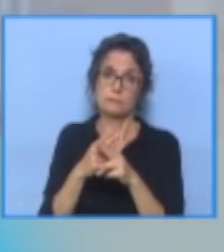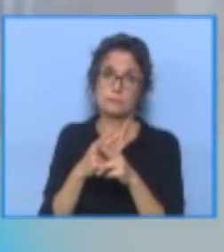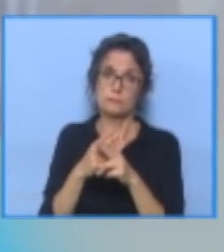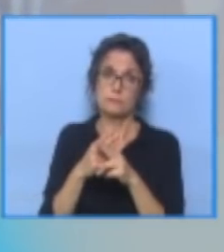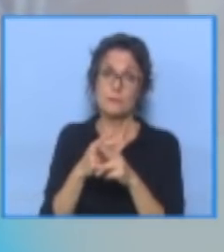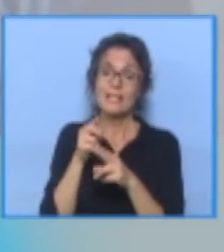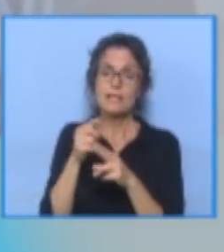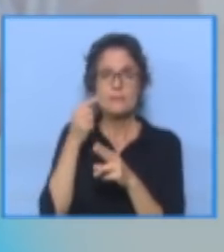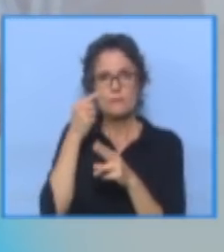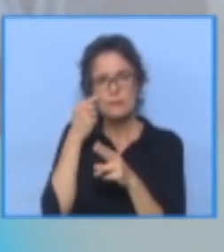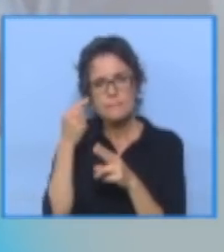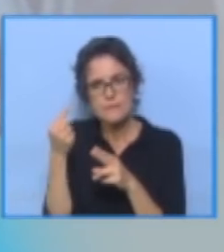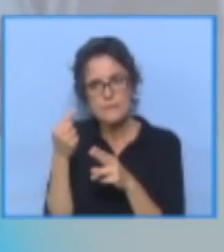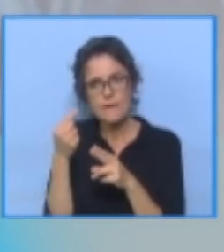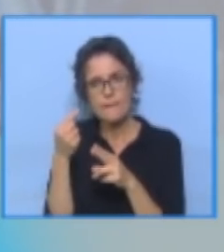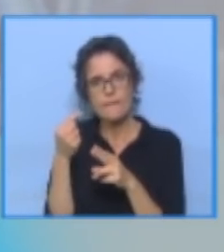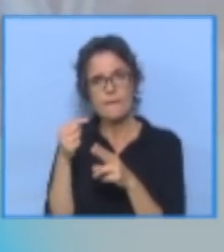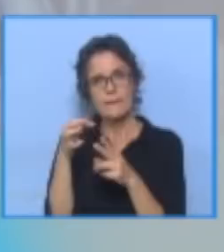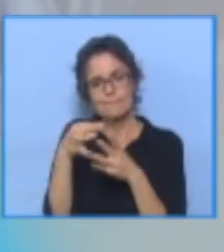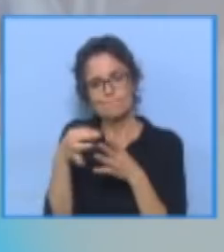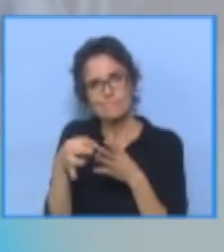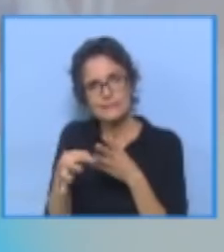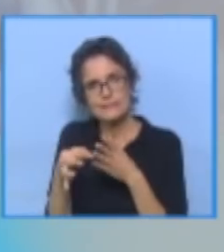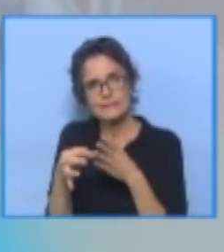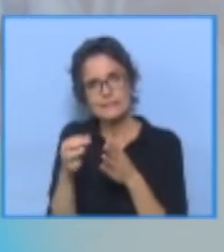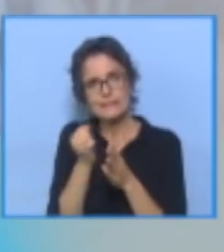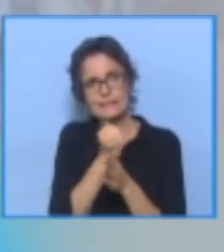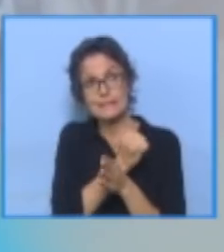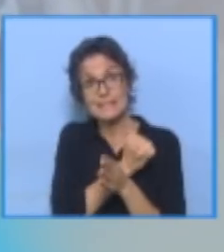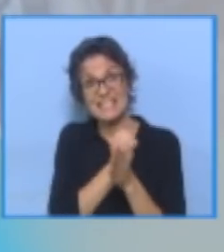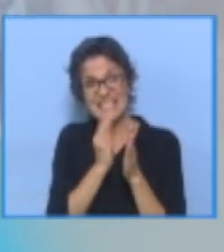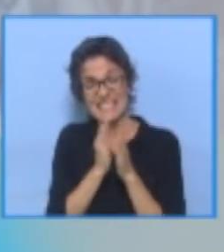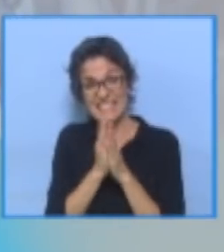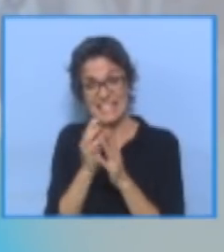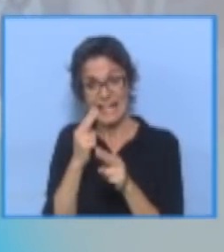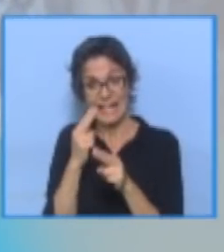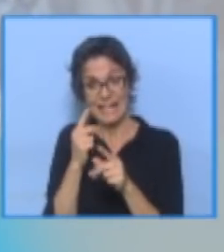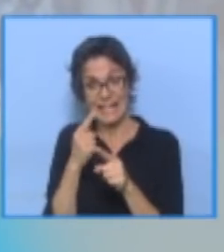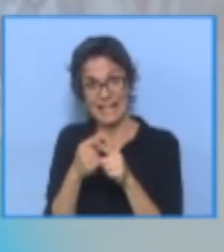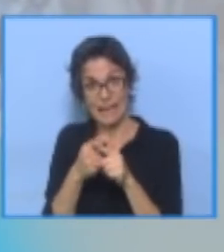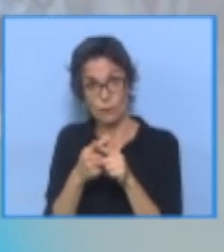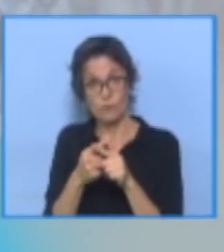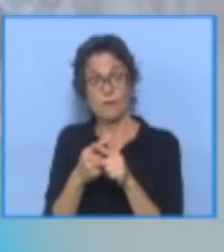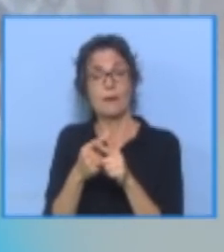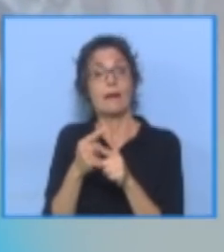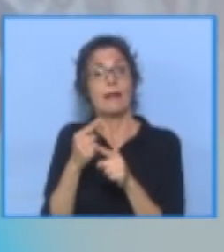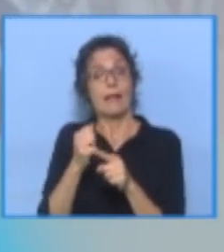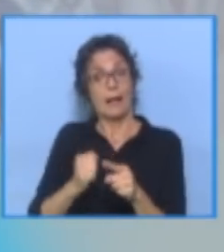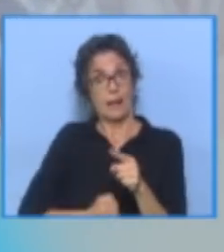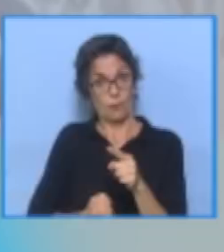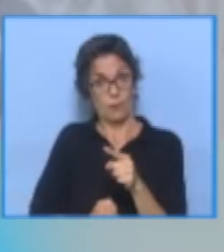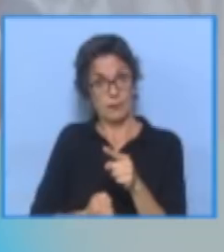esta particularidade que caracteriza esta Igreja Greco-Católica mantém o